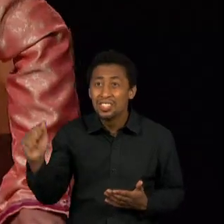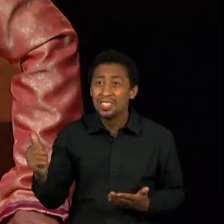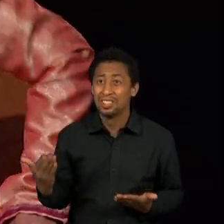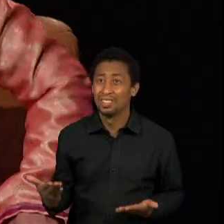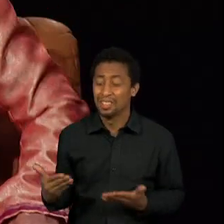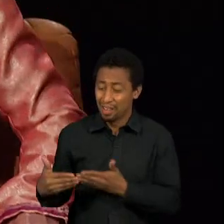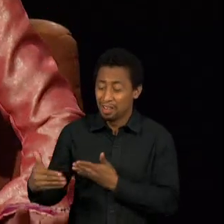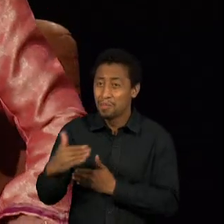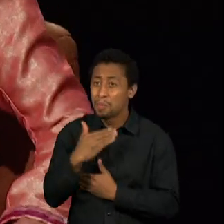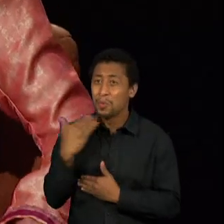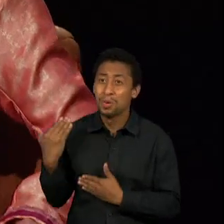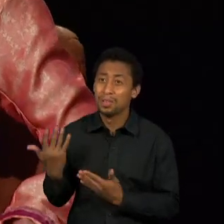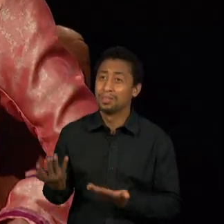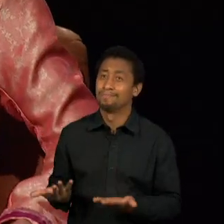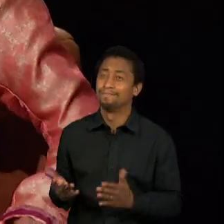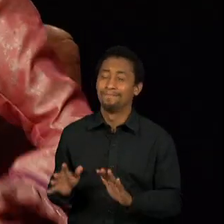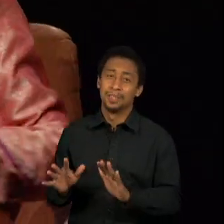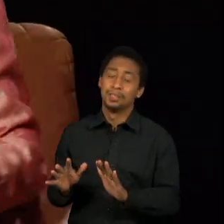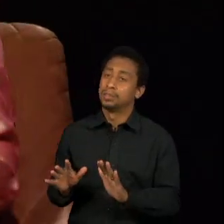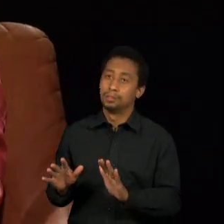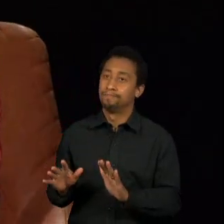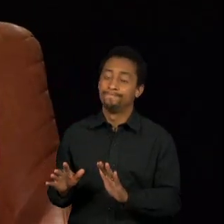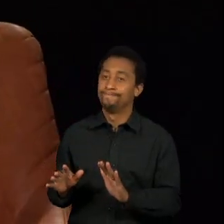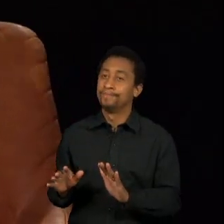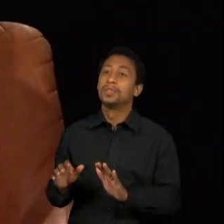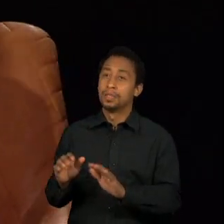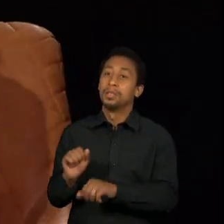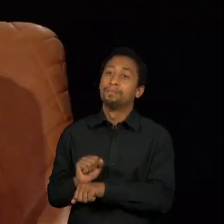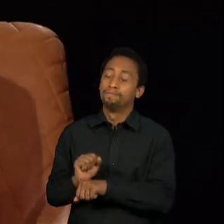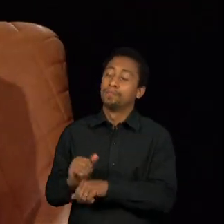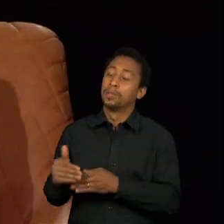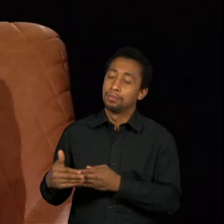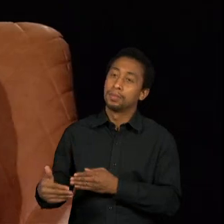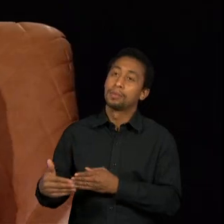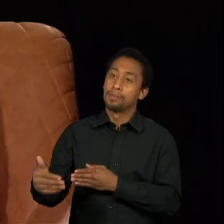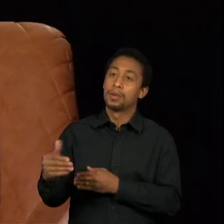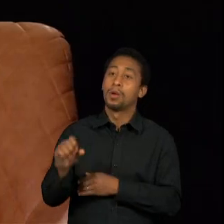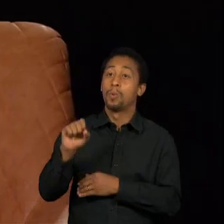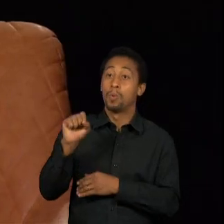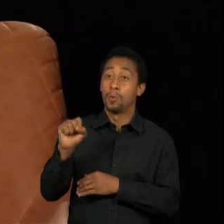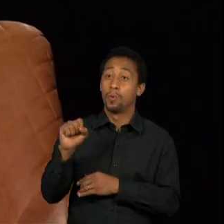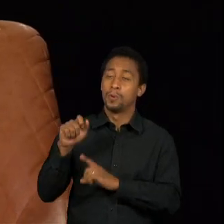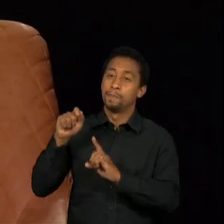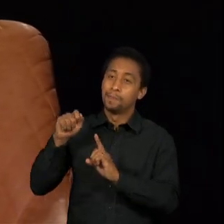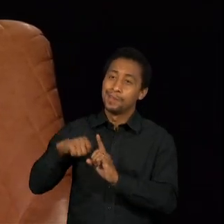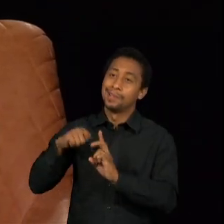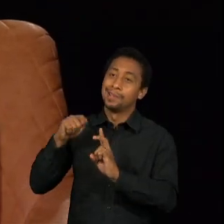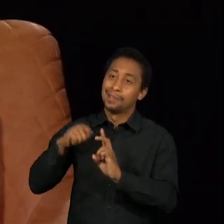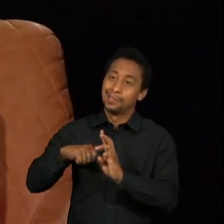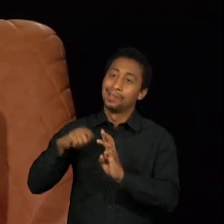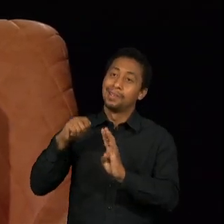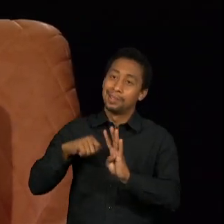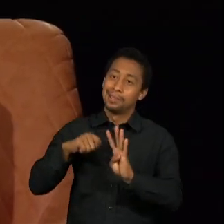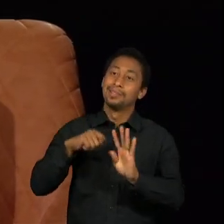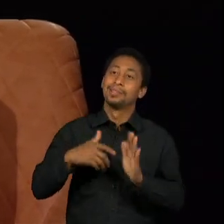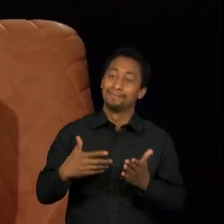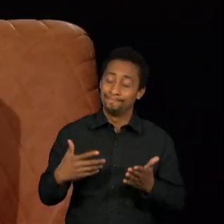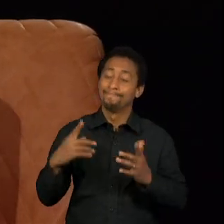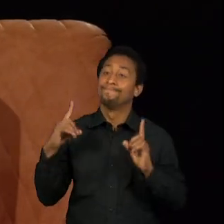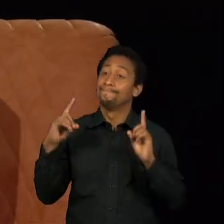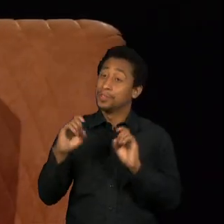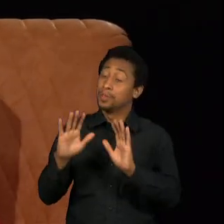Aí, pois é, mas não foram 8 meses, né? Uma despedida, e que foi melhor, né? Muito melhor para